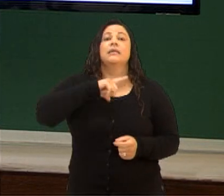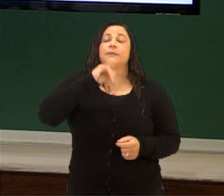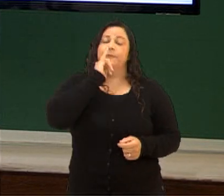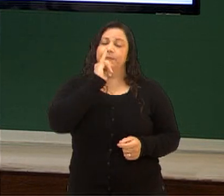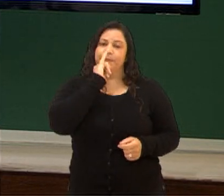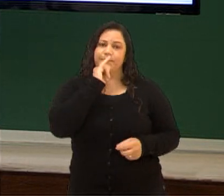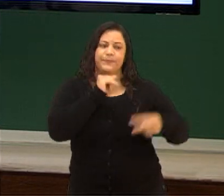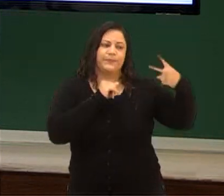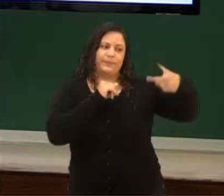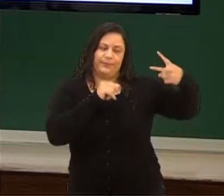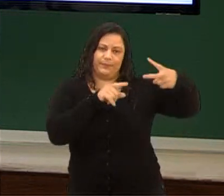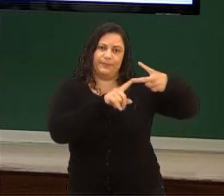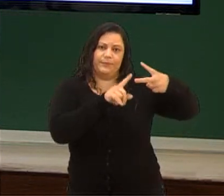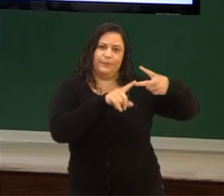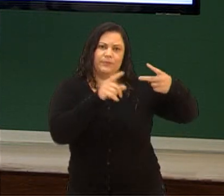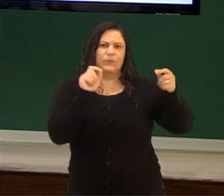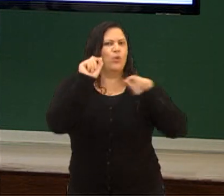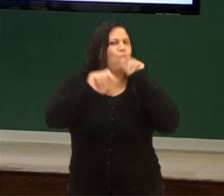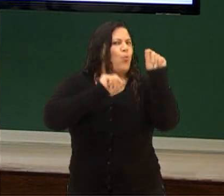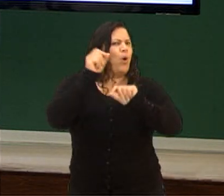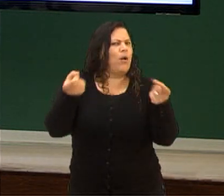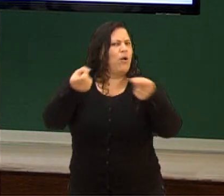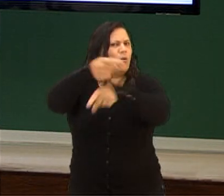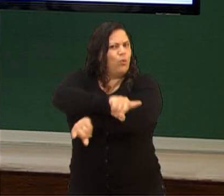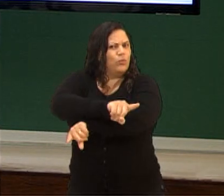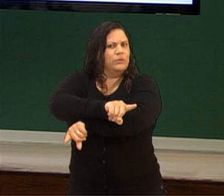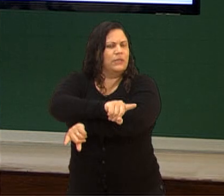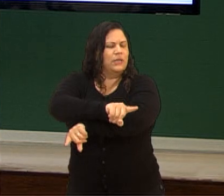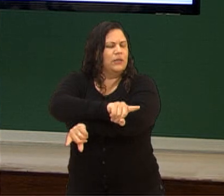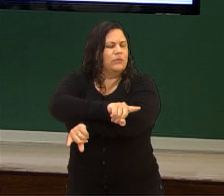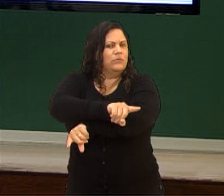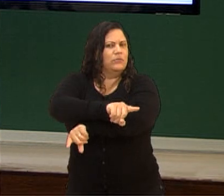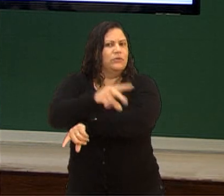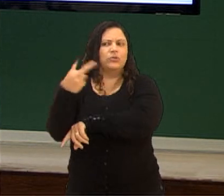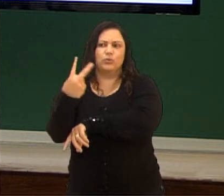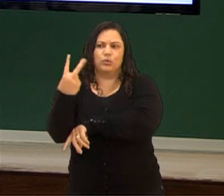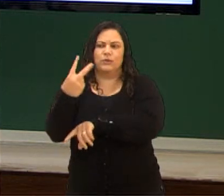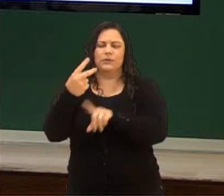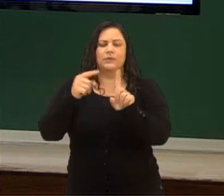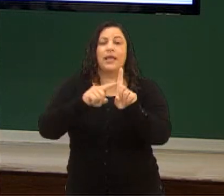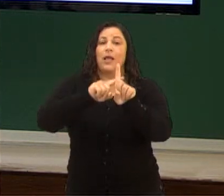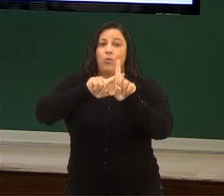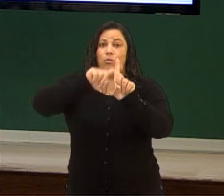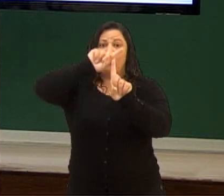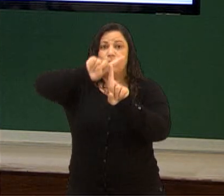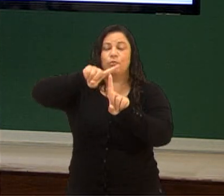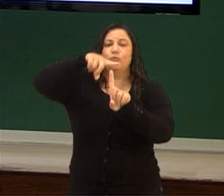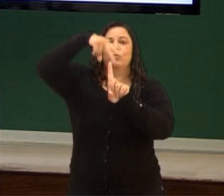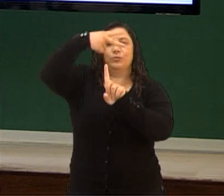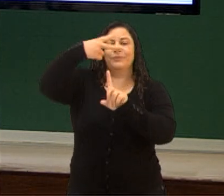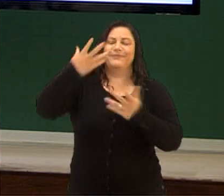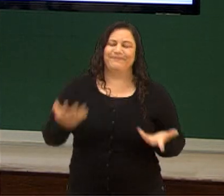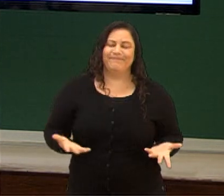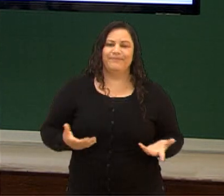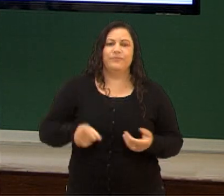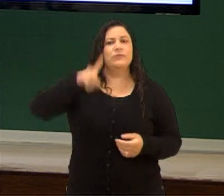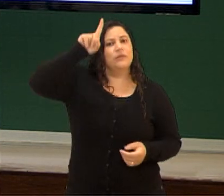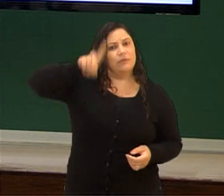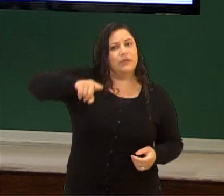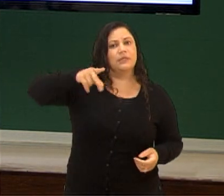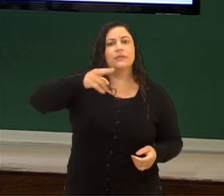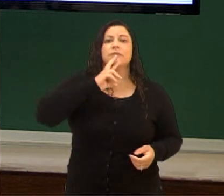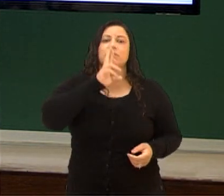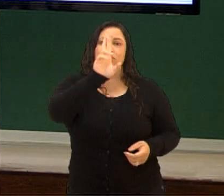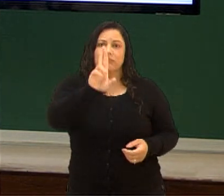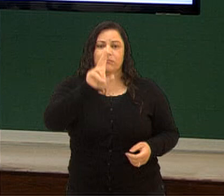exemplo. Certo? Qual que é o inverso de 2? 1 sobre 2. 1 sobre 2 é o determinante da matriz inversa.